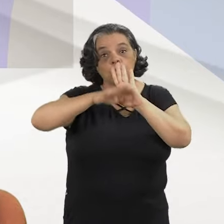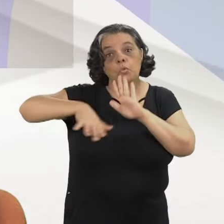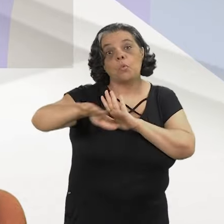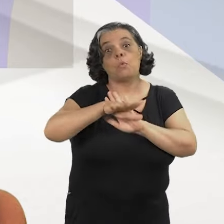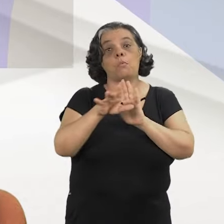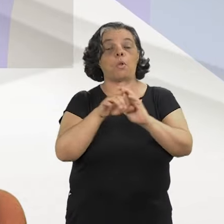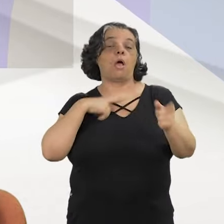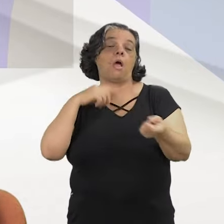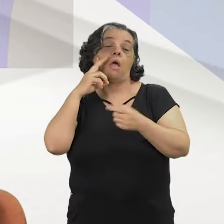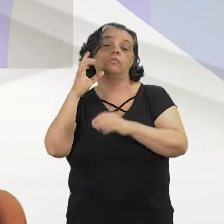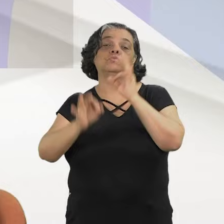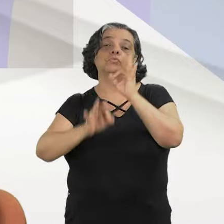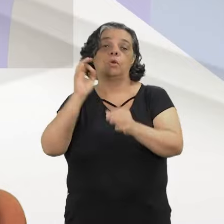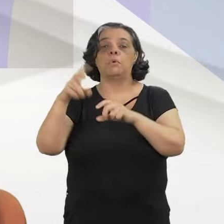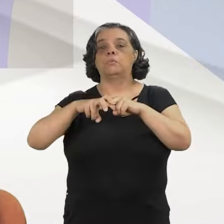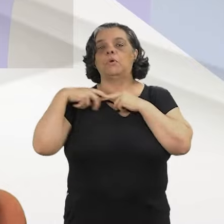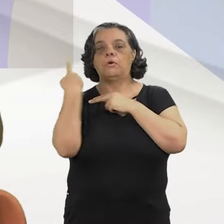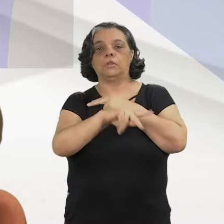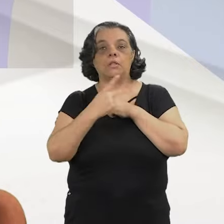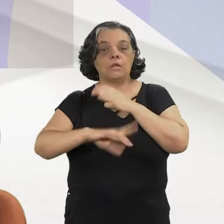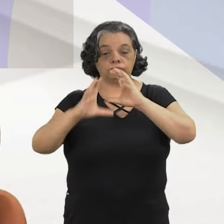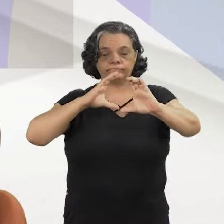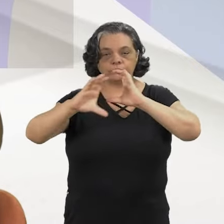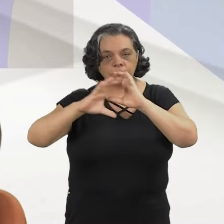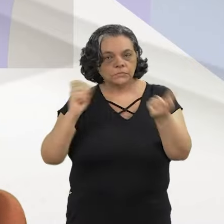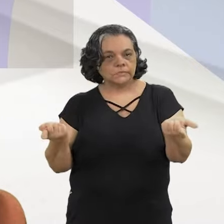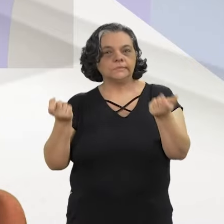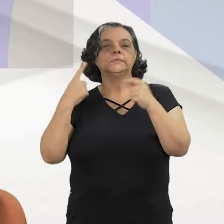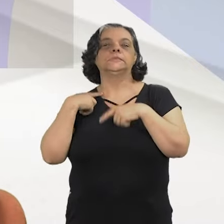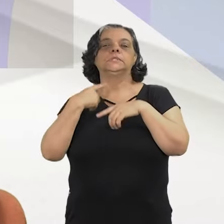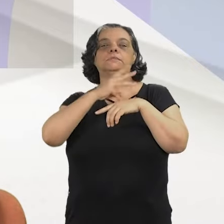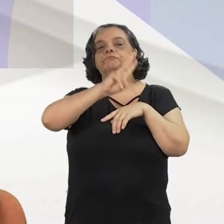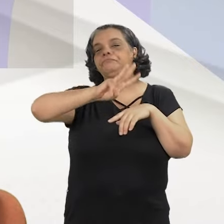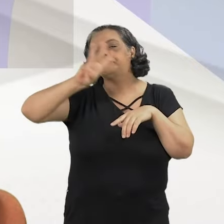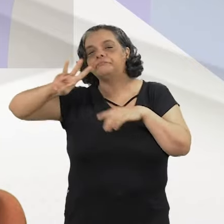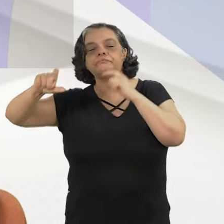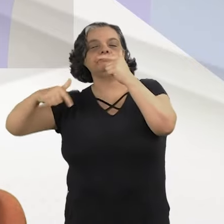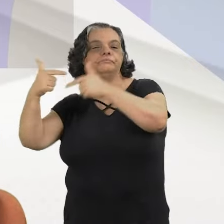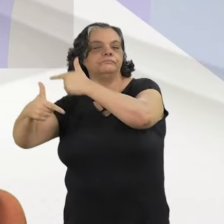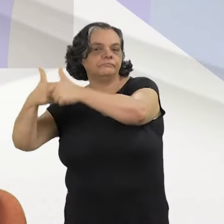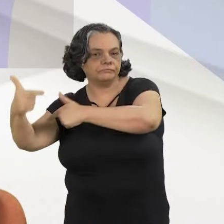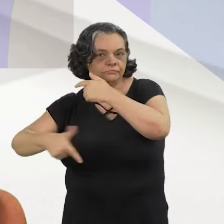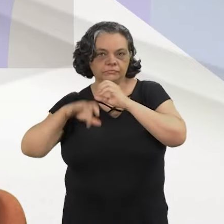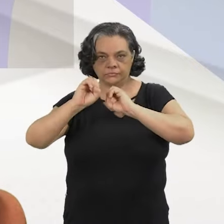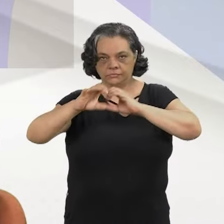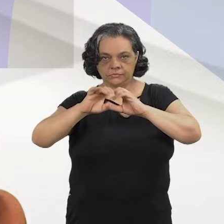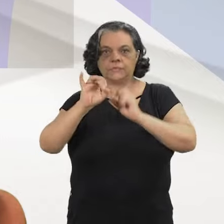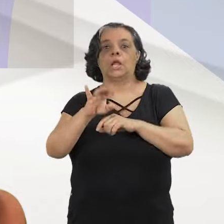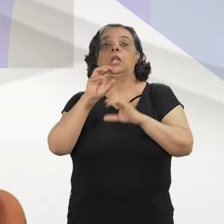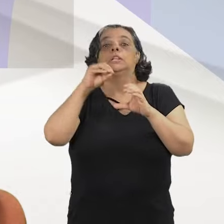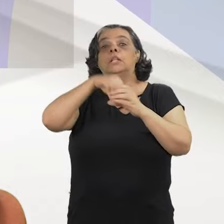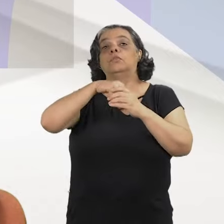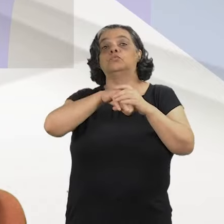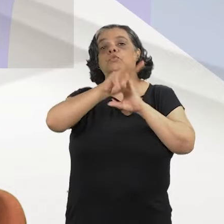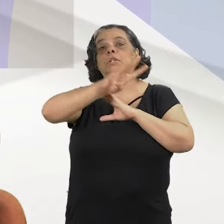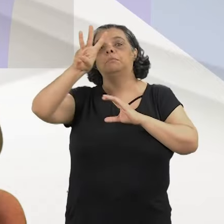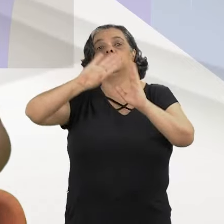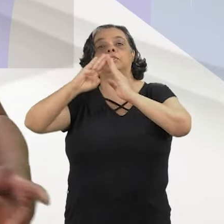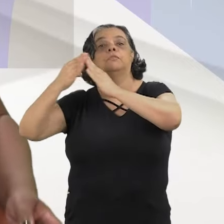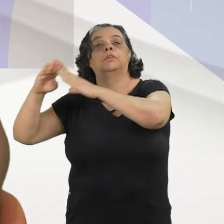popular e é justamente essa galera com essa comunicação offline que Tem trabalhado a educação midiática dentro das